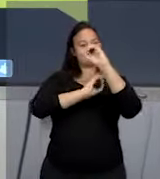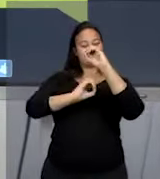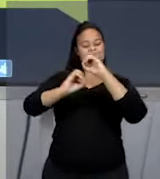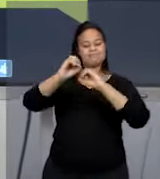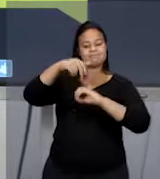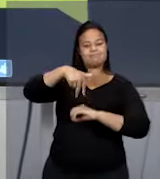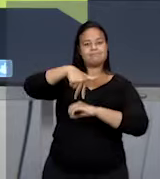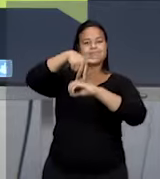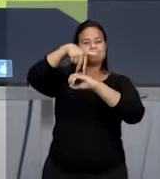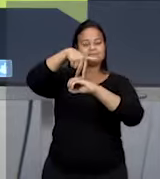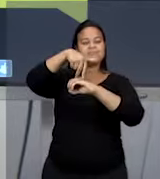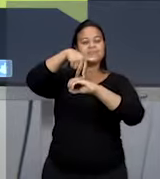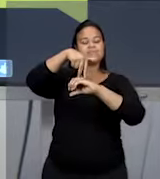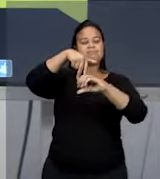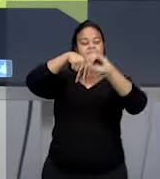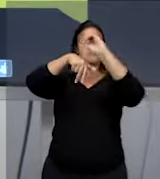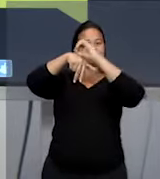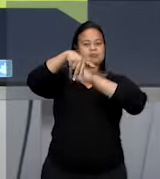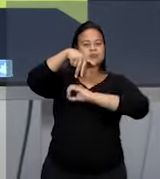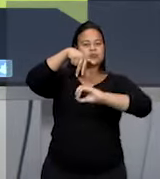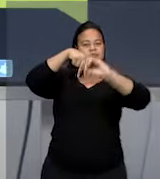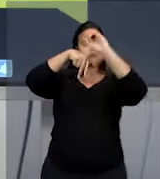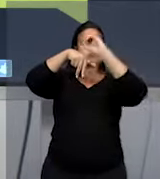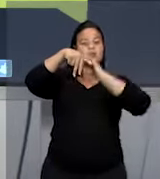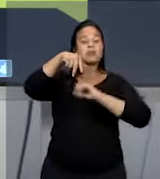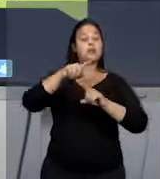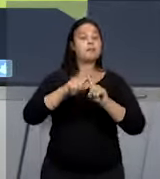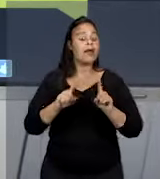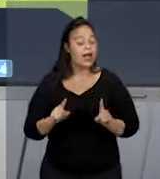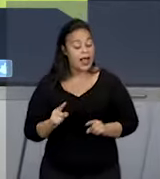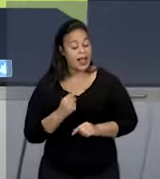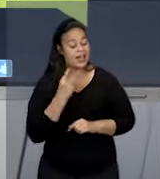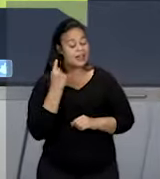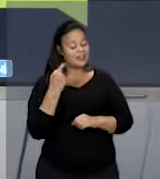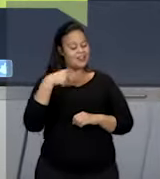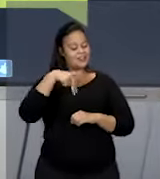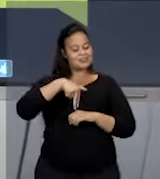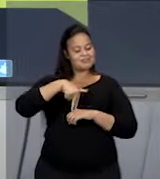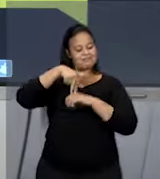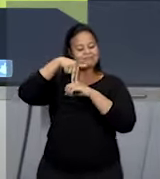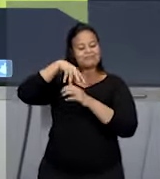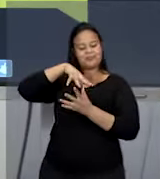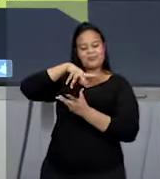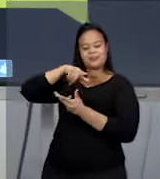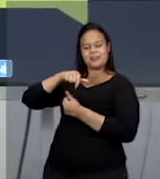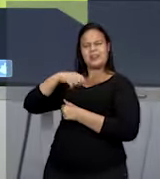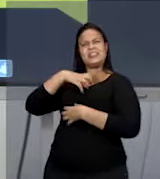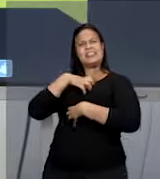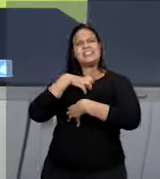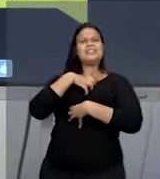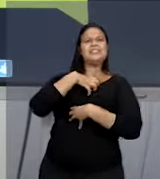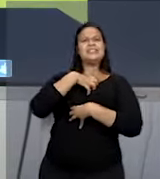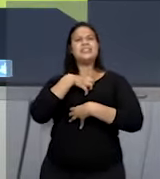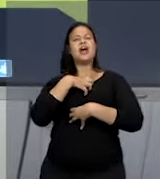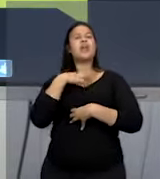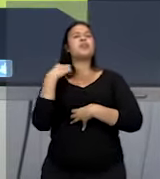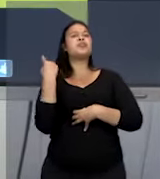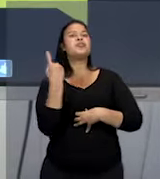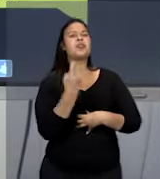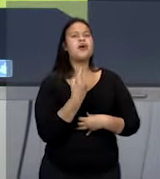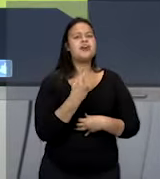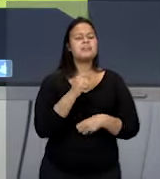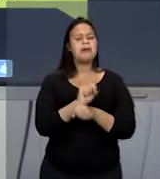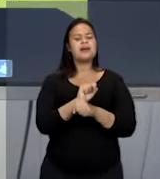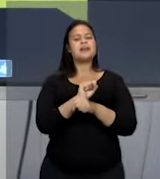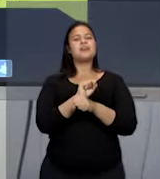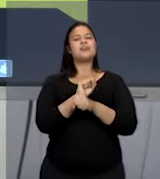eixo. Mas, para nós que estamos aqui na Terra, a sensação é de que nós estamos